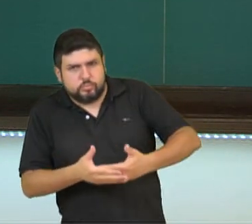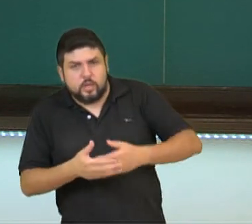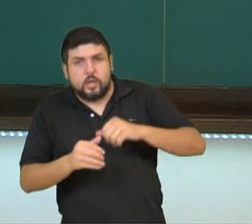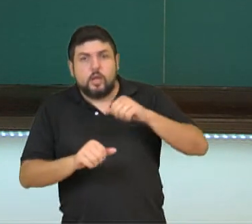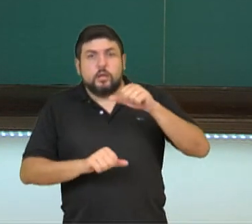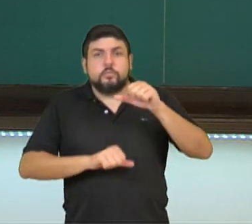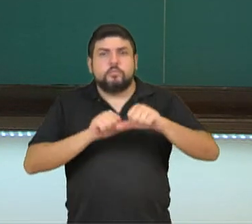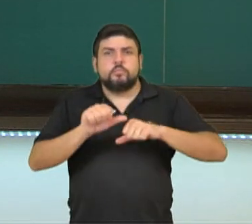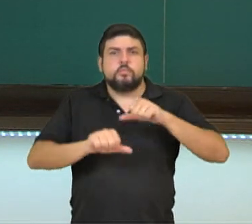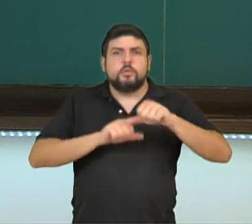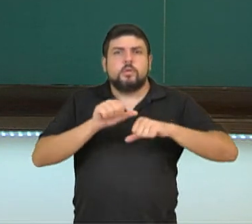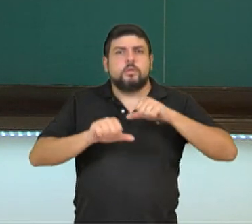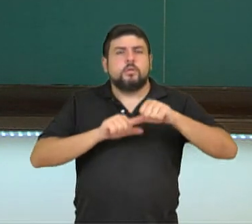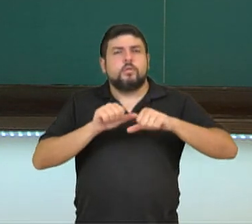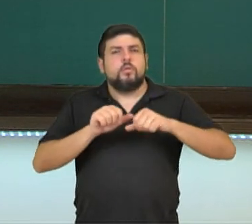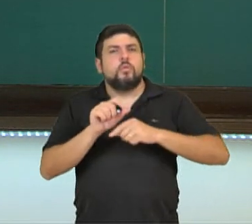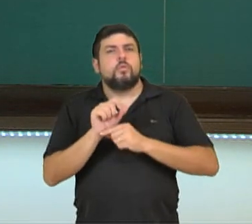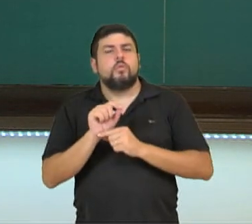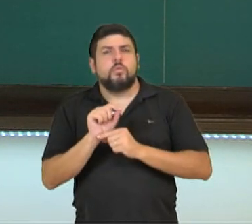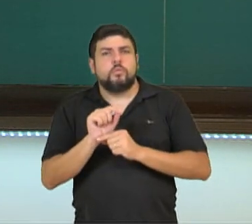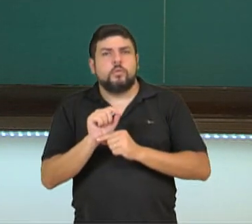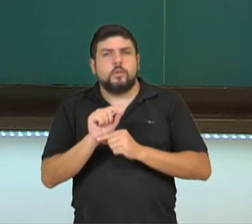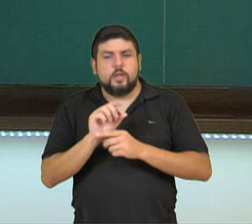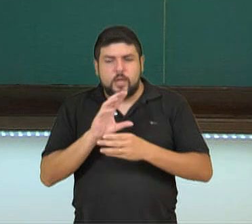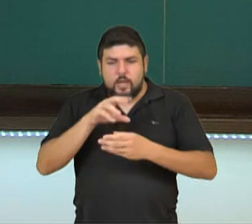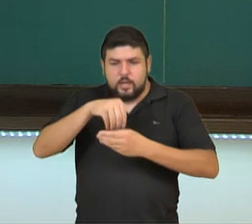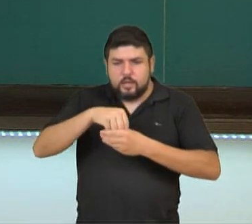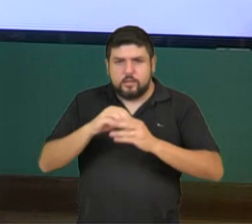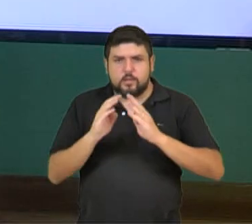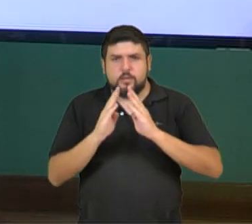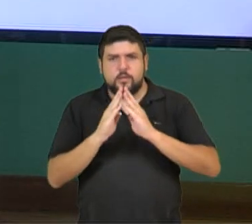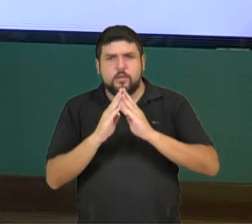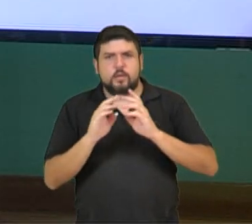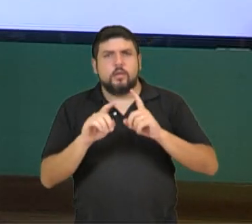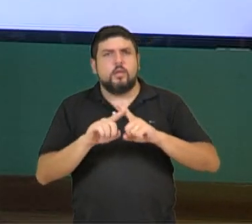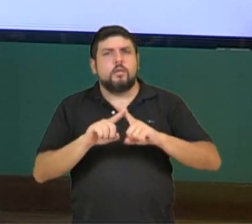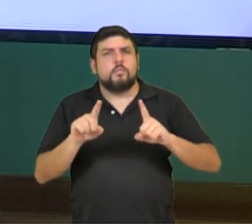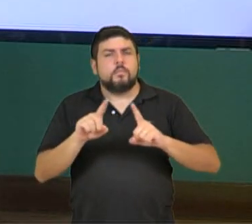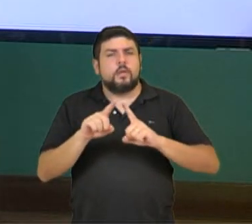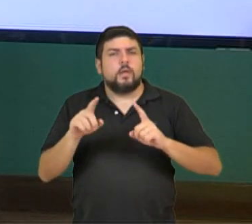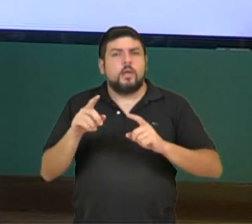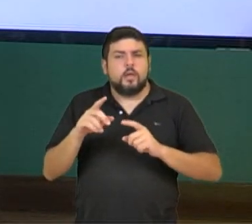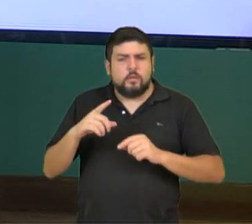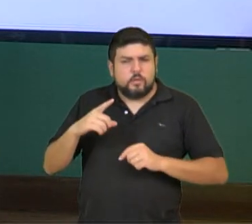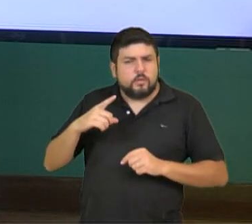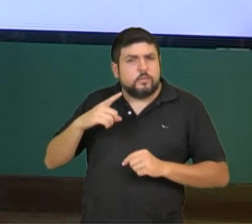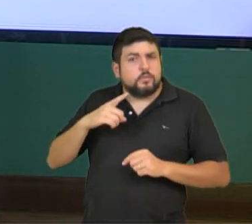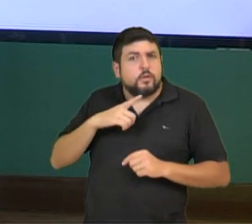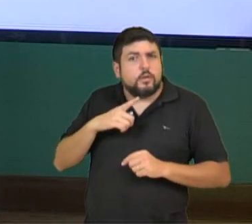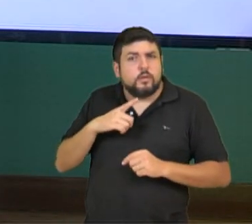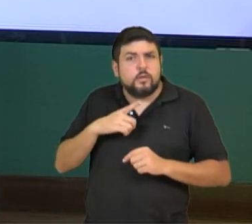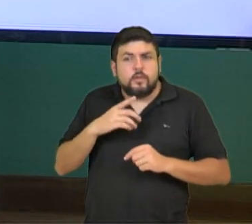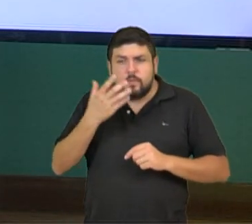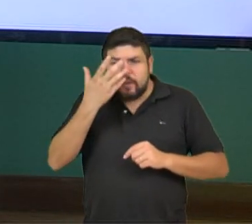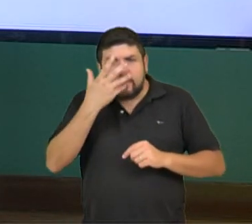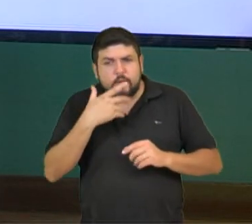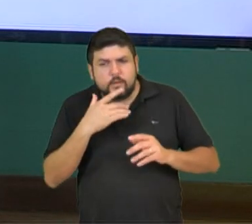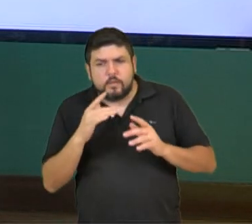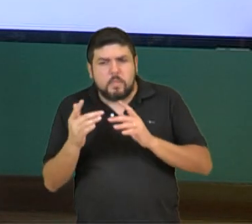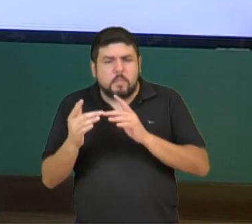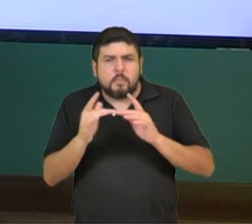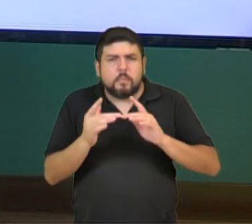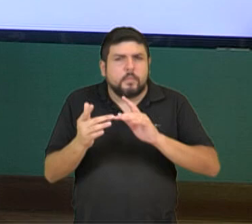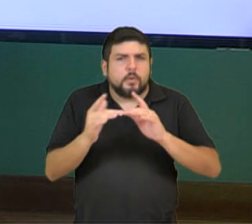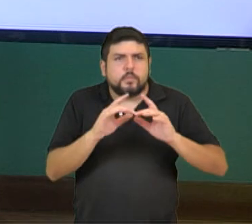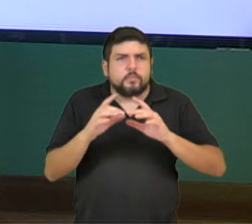brincadeiras acontecem mais dentro de casa, mas ainda a gente tem essa socialidade, essa sociabilidade das crianças no tempo